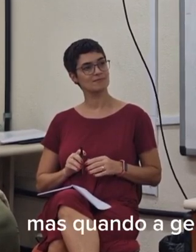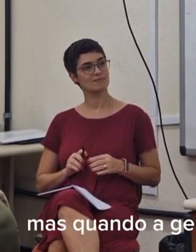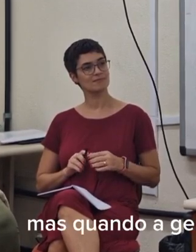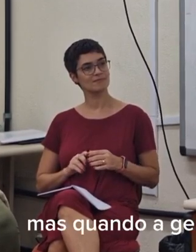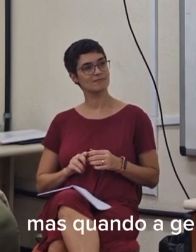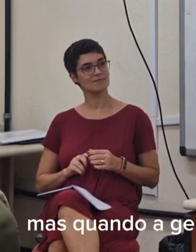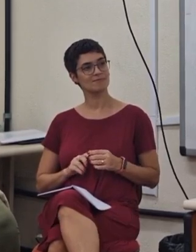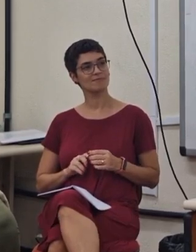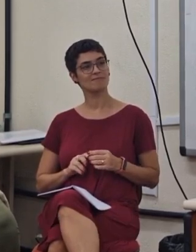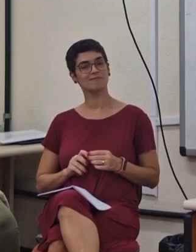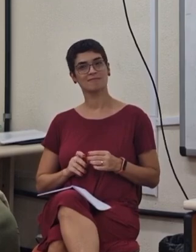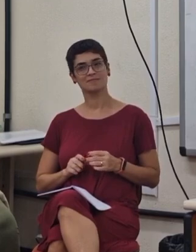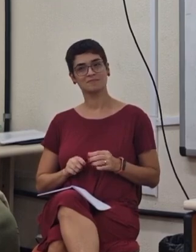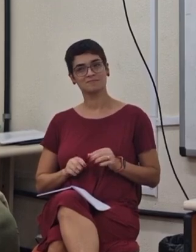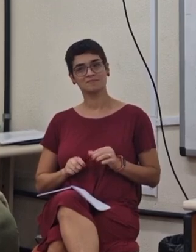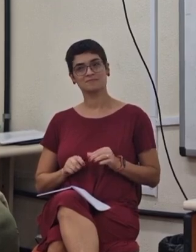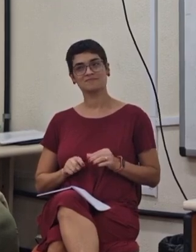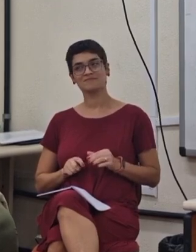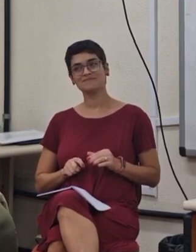né? Não precisa do sala, não.